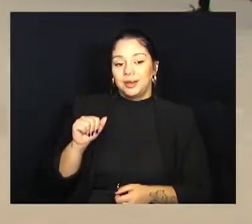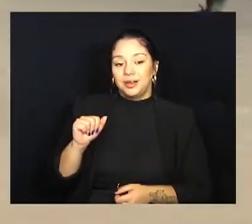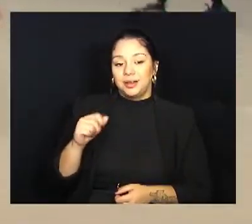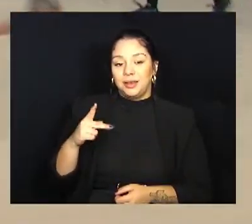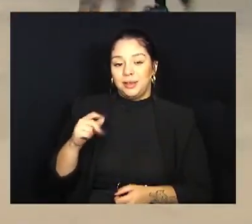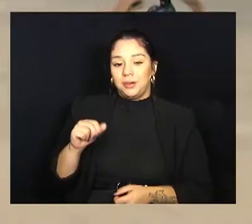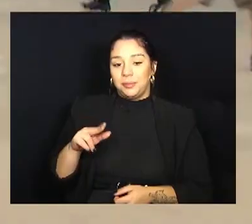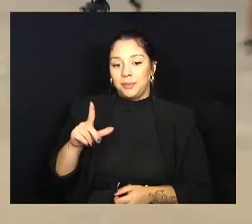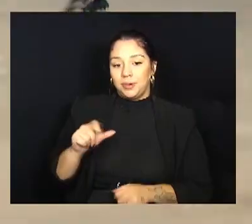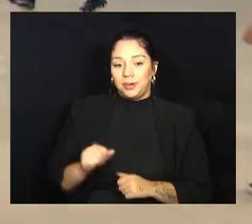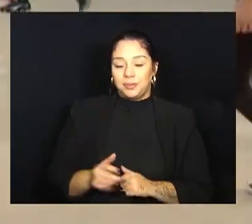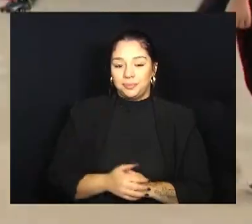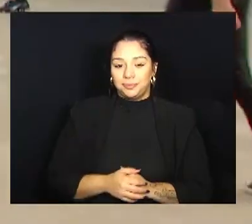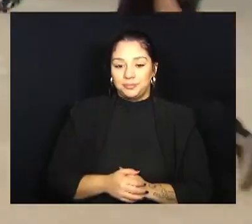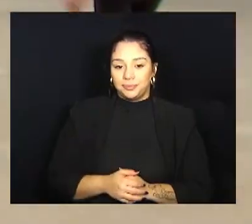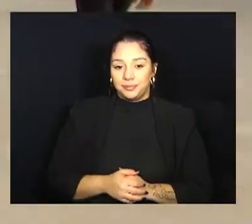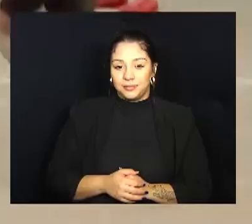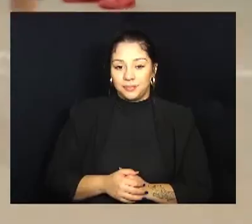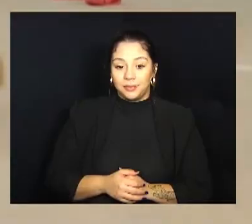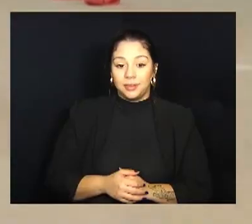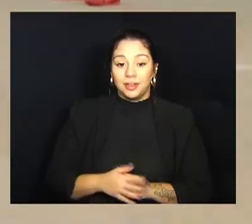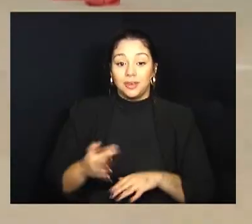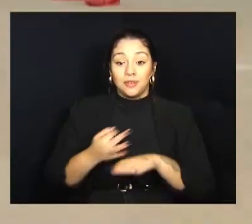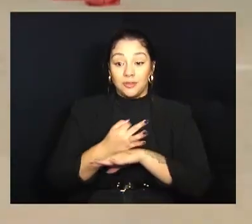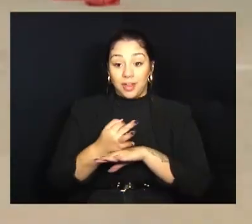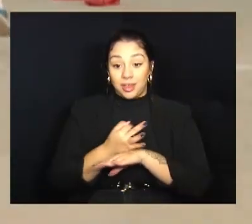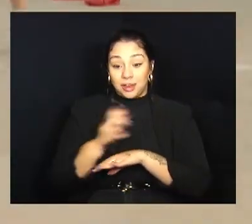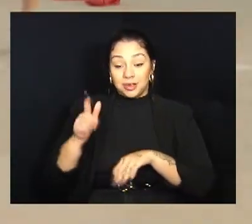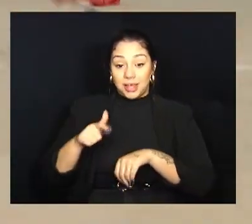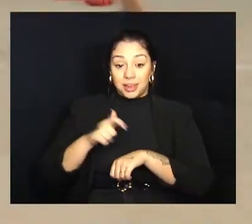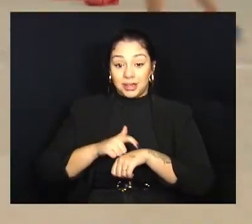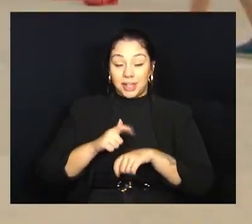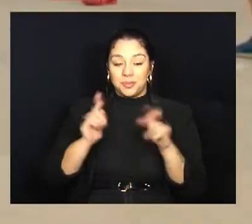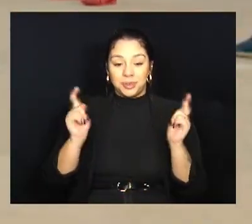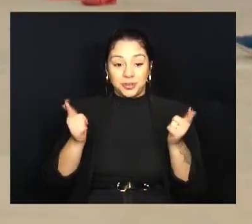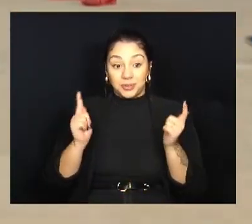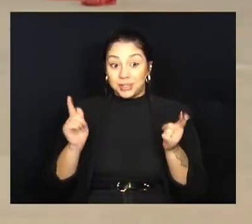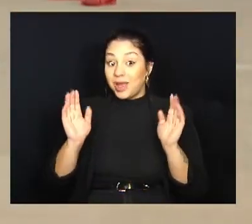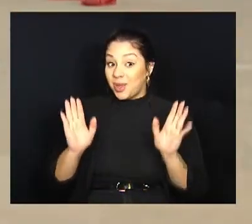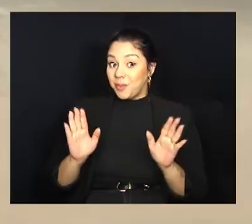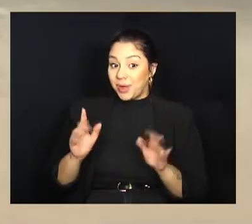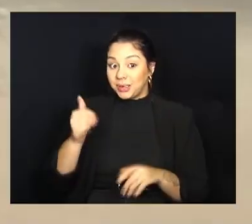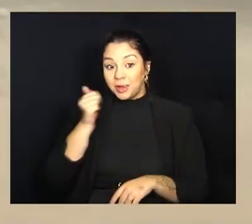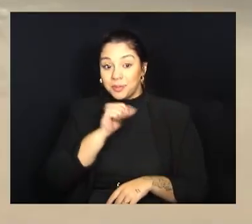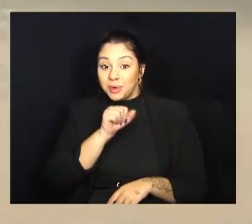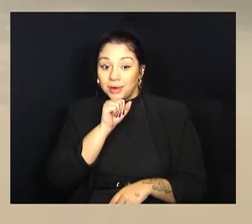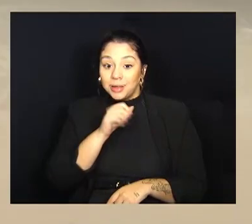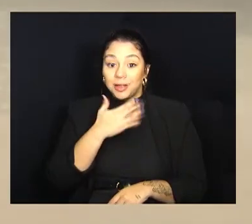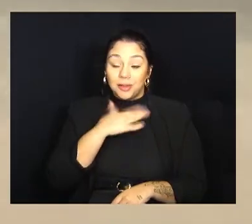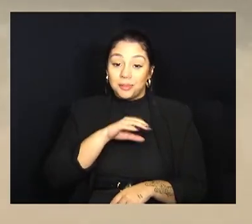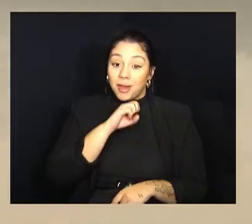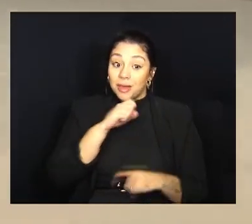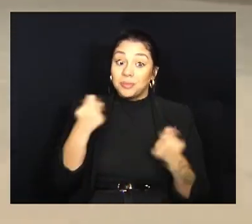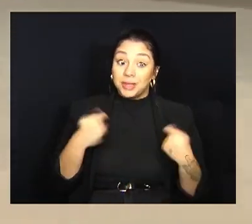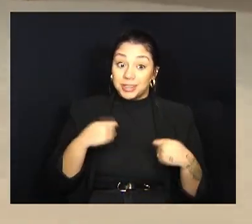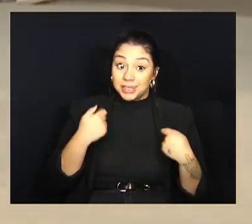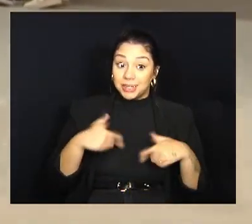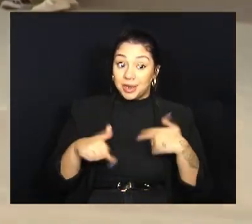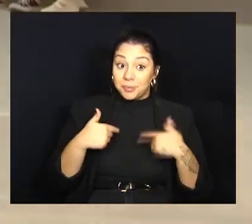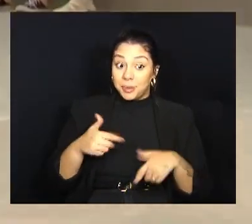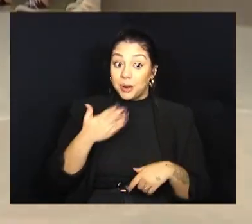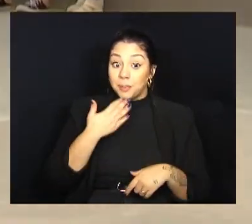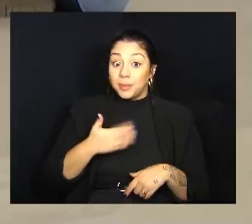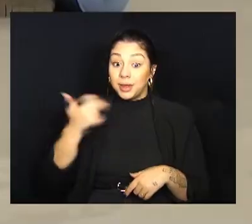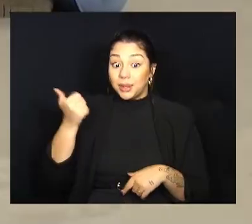Férias é tempo de diversão para a criançada, mas para os pais que precisam trabalhar, nada melhor do que deixar